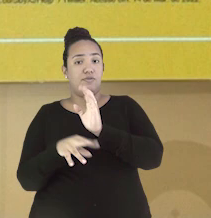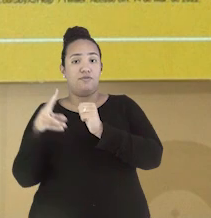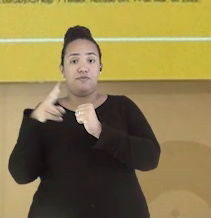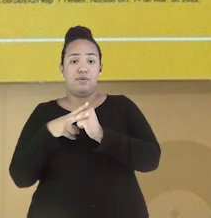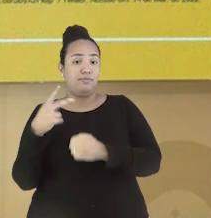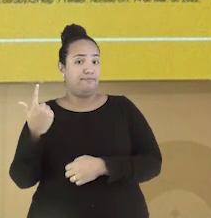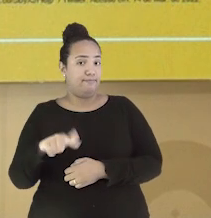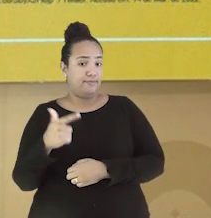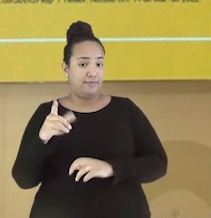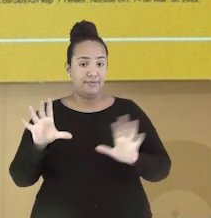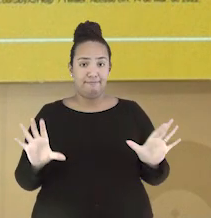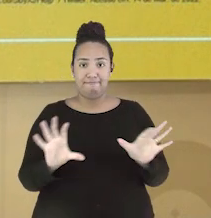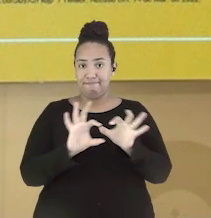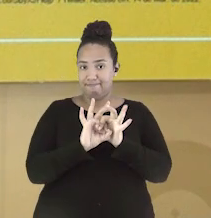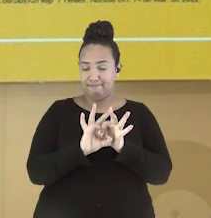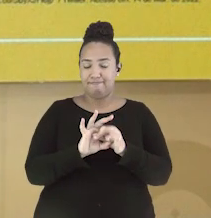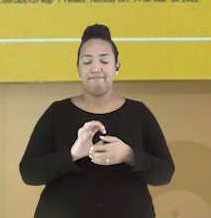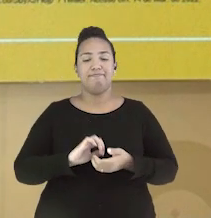não verbal.